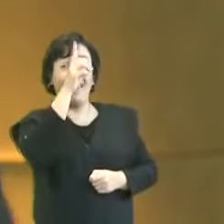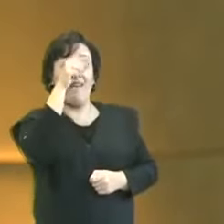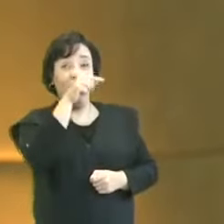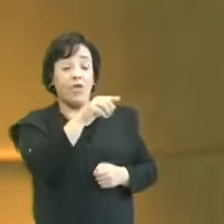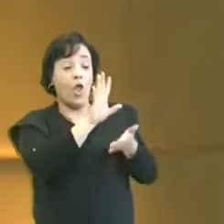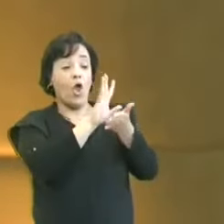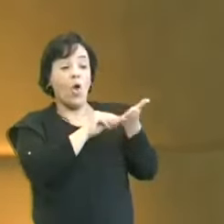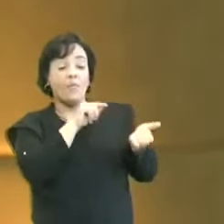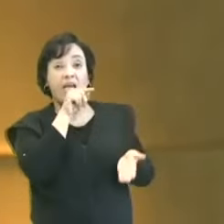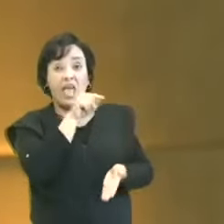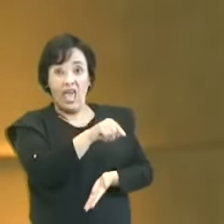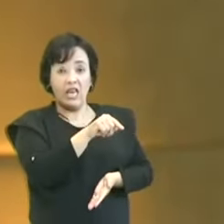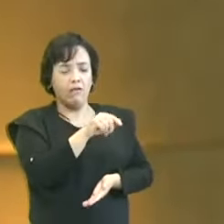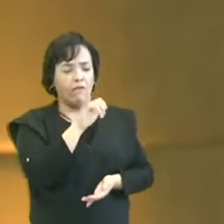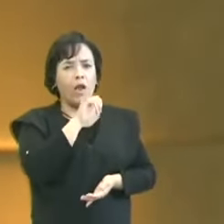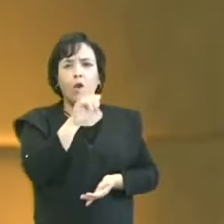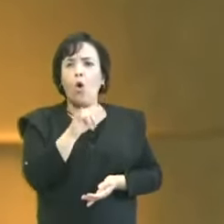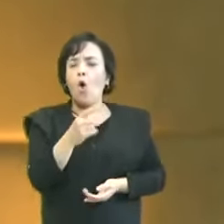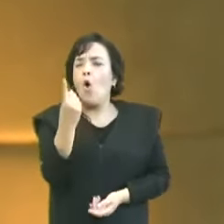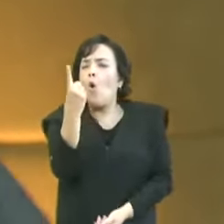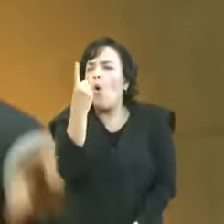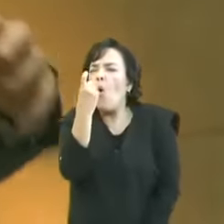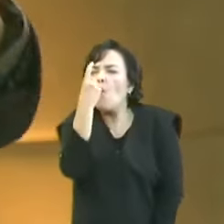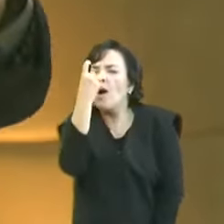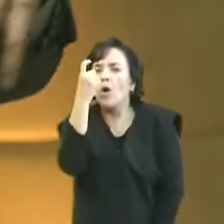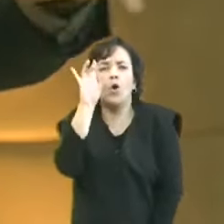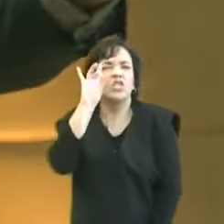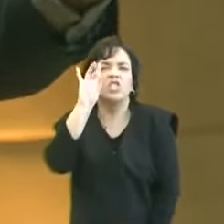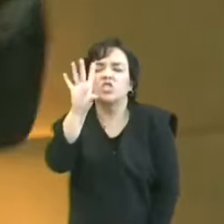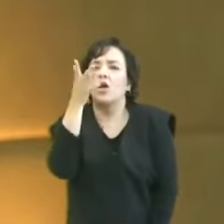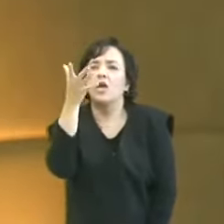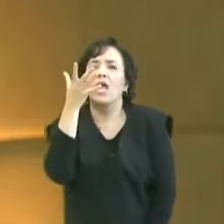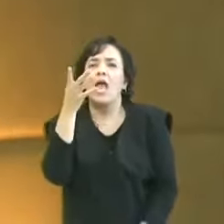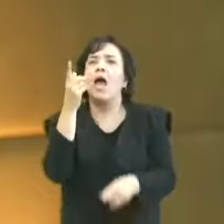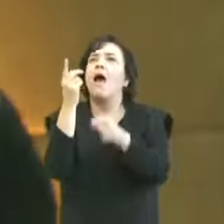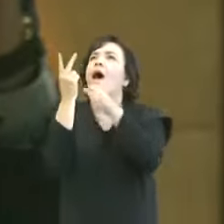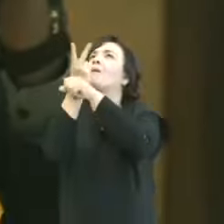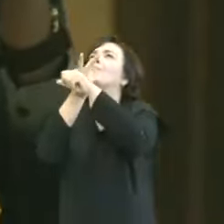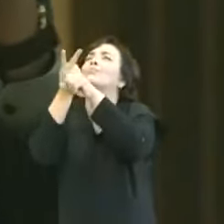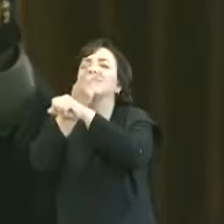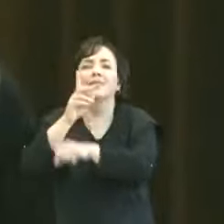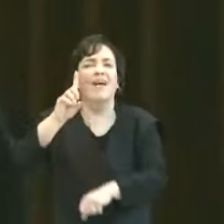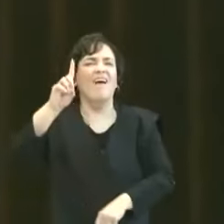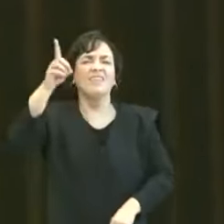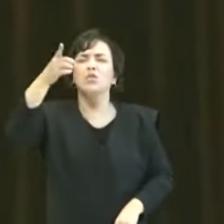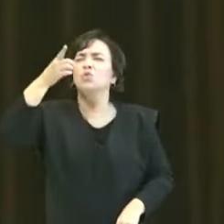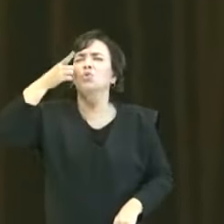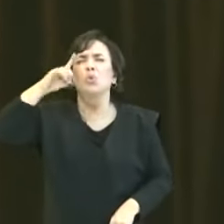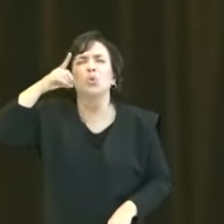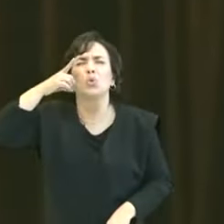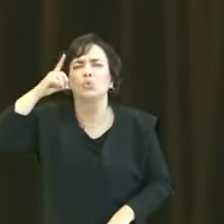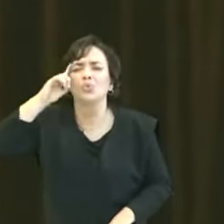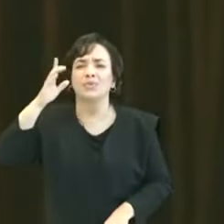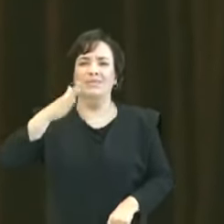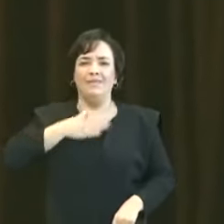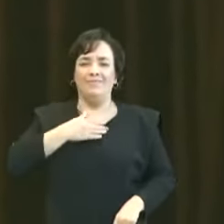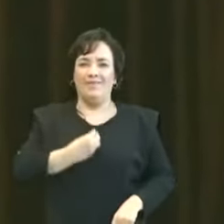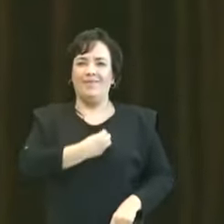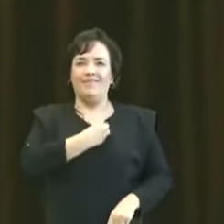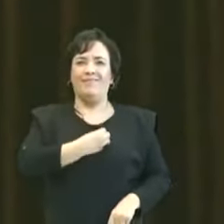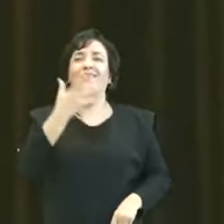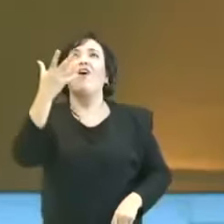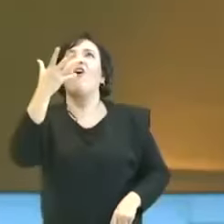quero: buscar ao Senhor todos os dias da minha vida. Se pudermos fazer essa oração